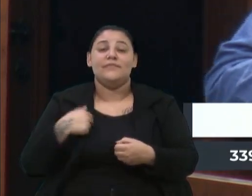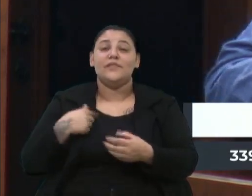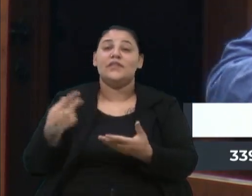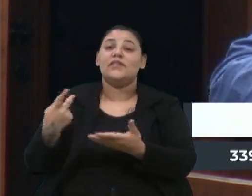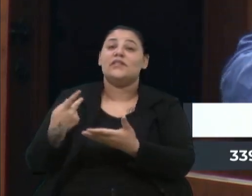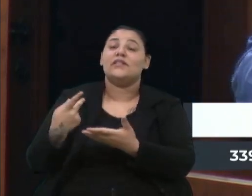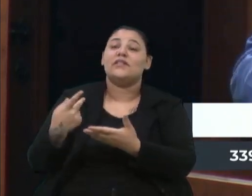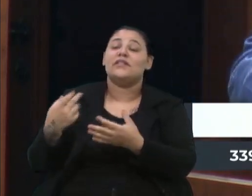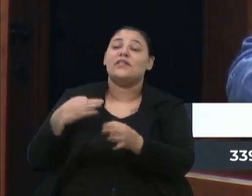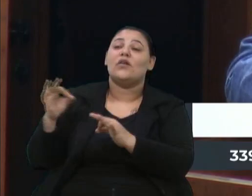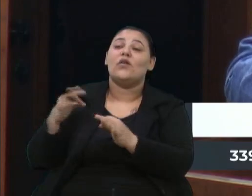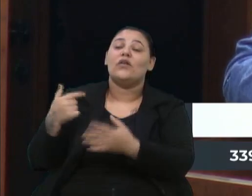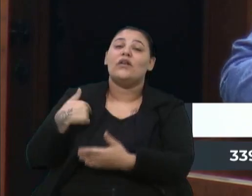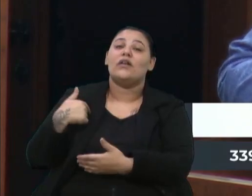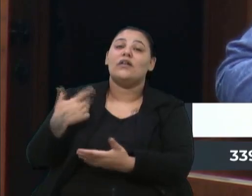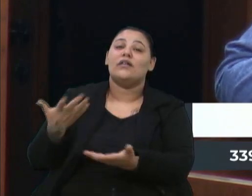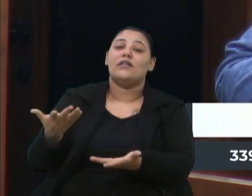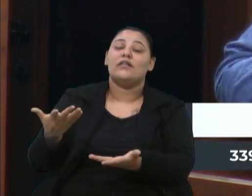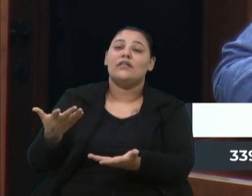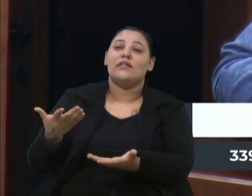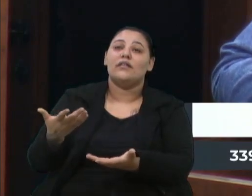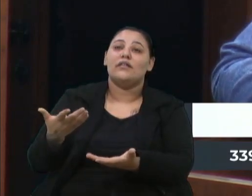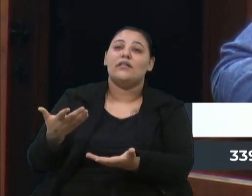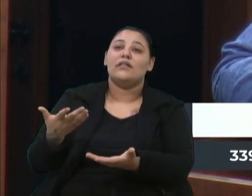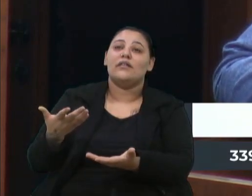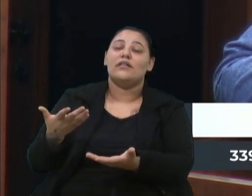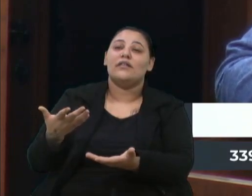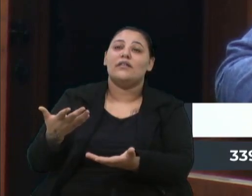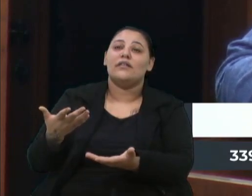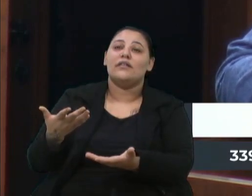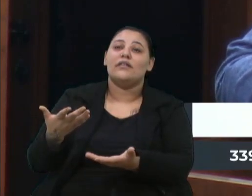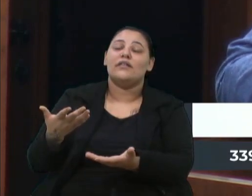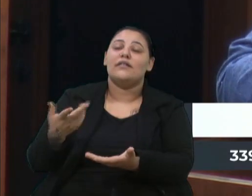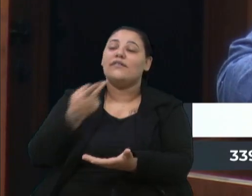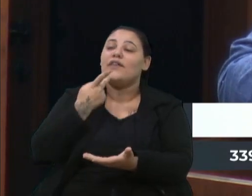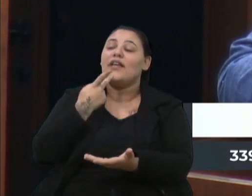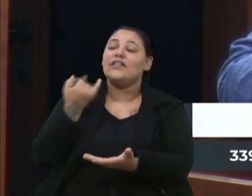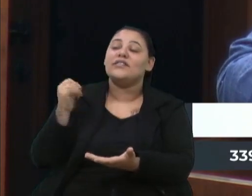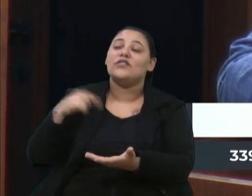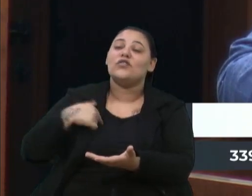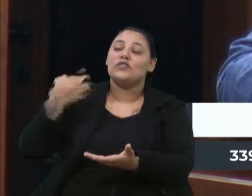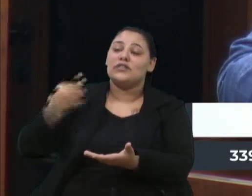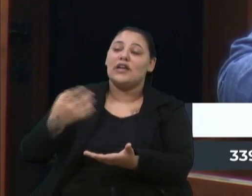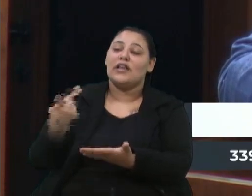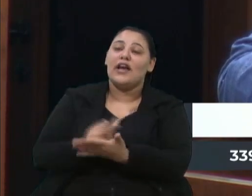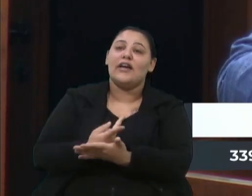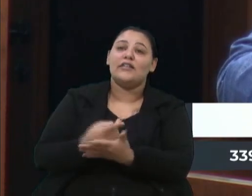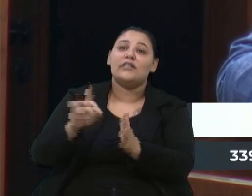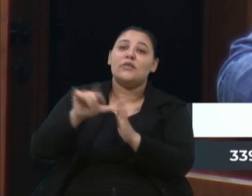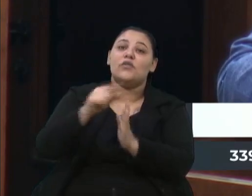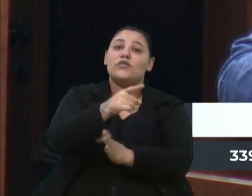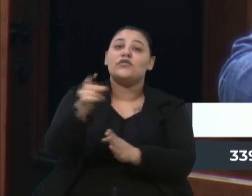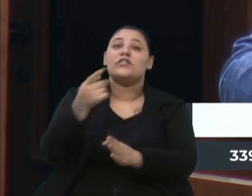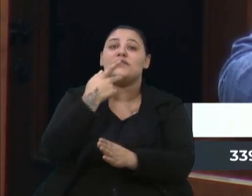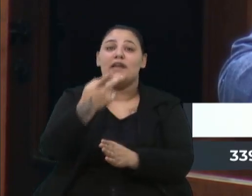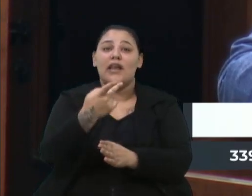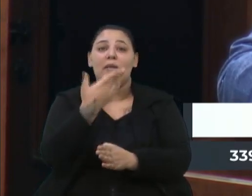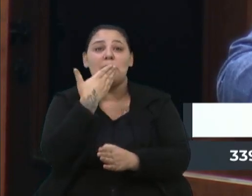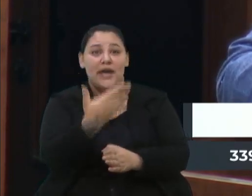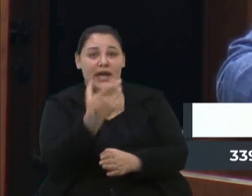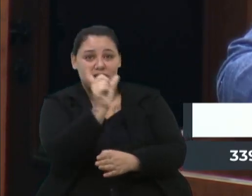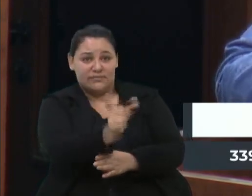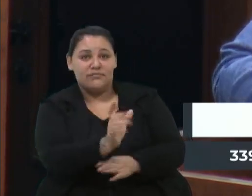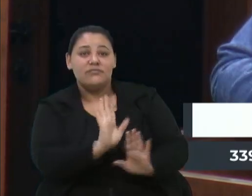me corrijam me corrijam me corrijam tô falando vocês depois vocês falam peçam a parte